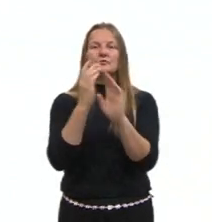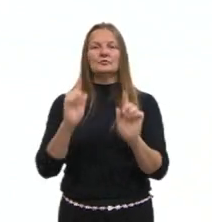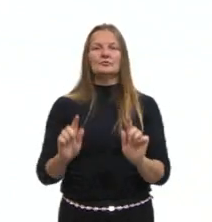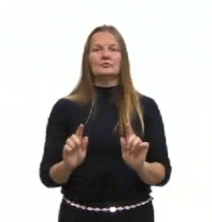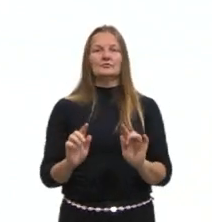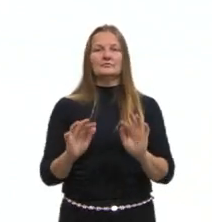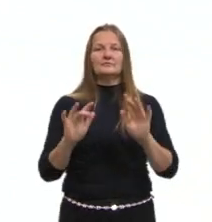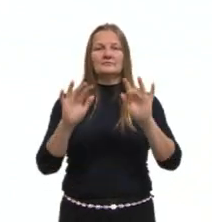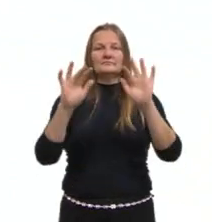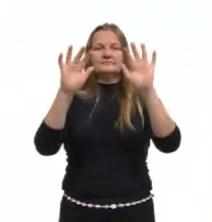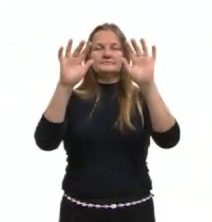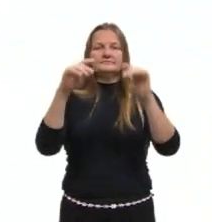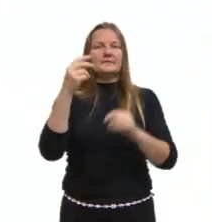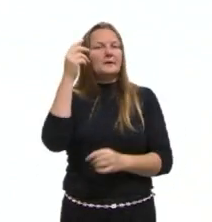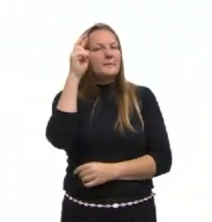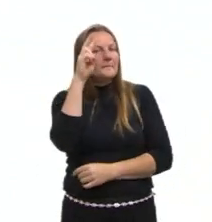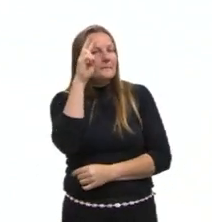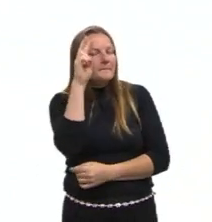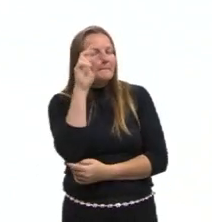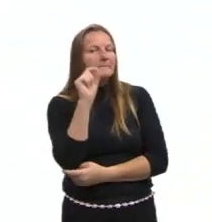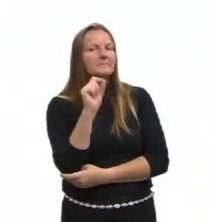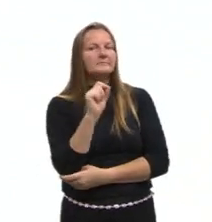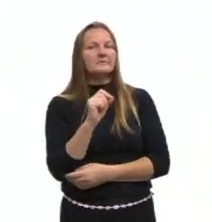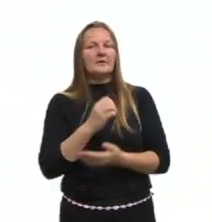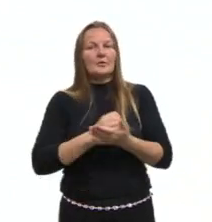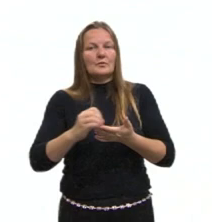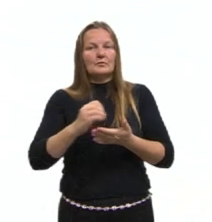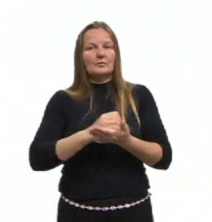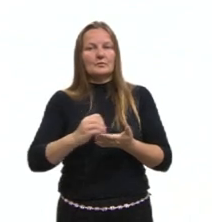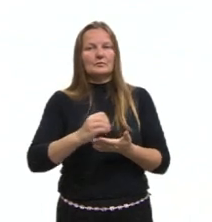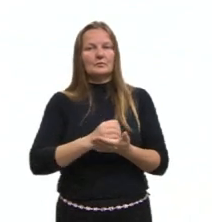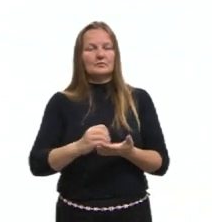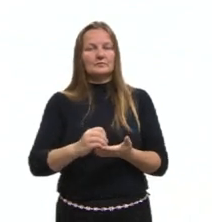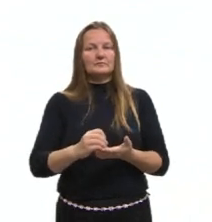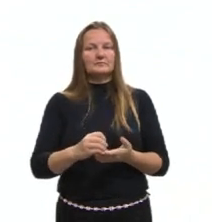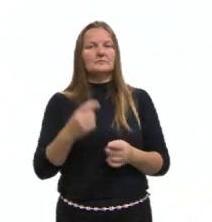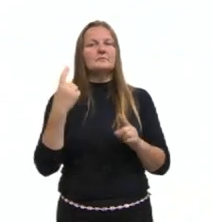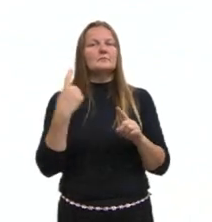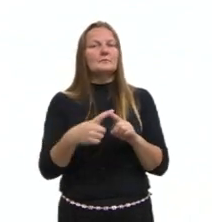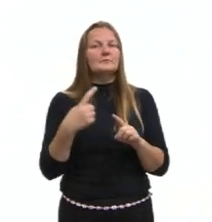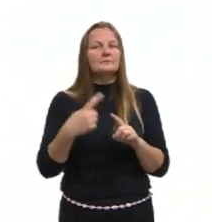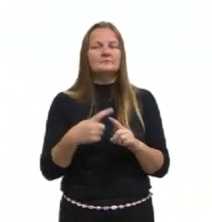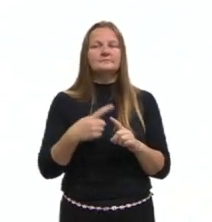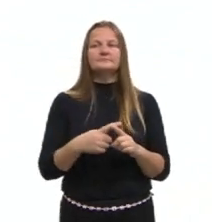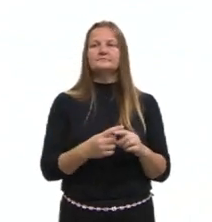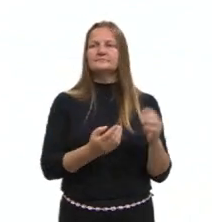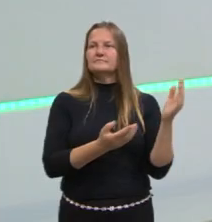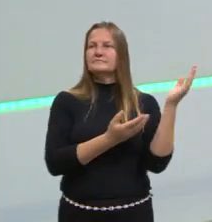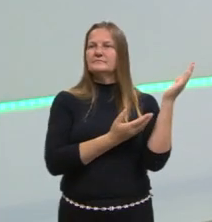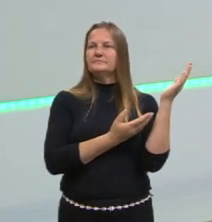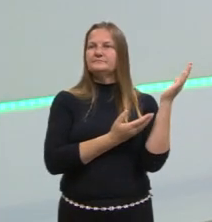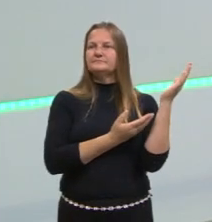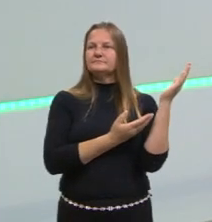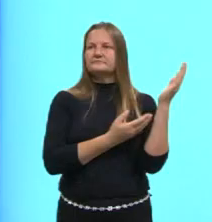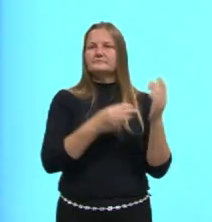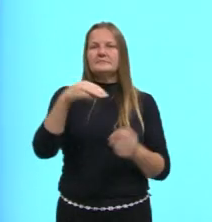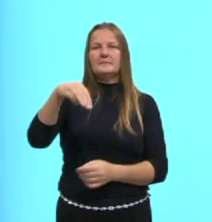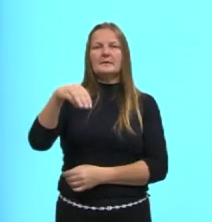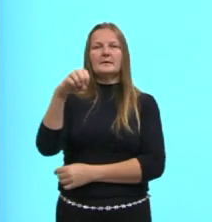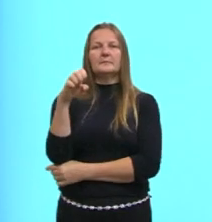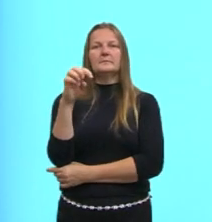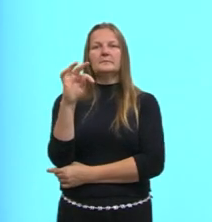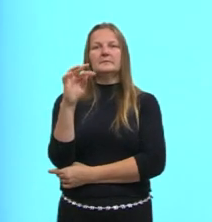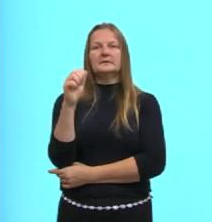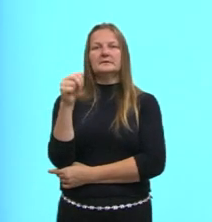gasoso aí eu tenho que lembrar as funções orgânicas porque que eu tenho que lembrar as funções orgânicas aqui eu tenho um metano tem o dióxido de